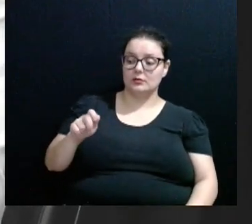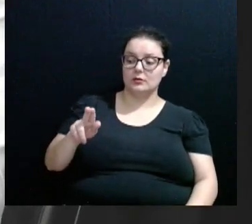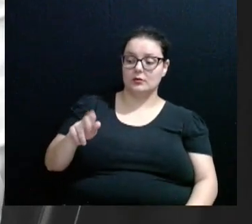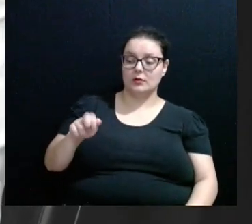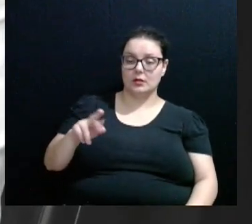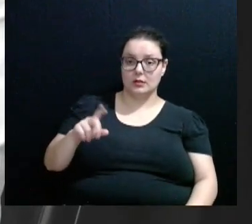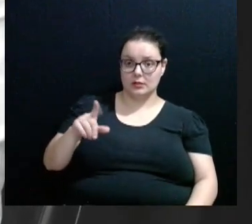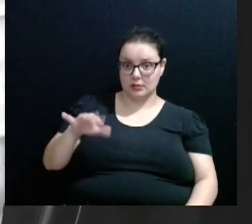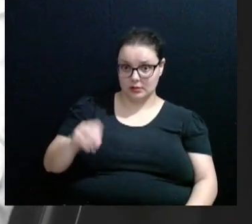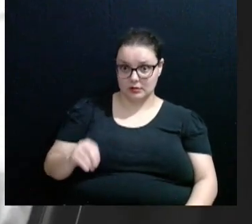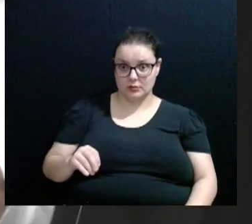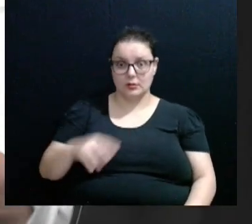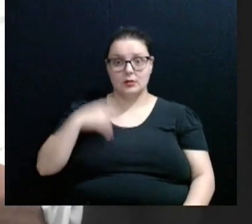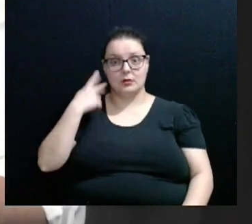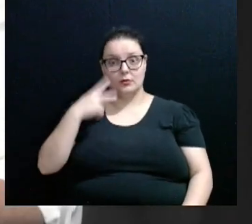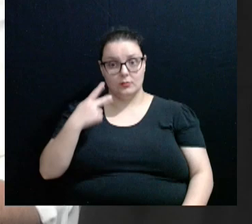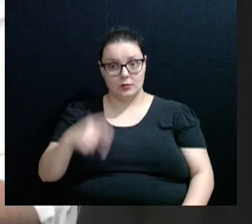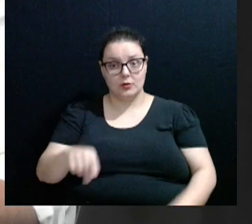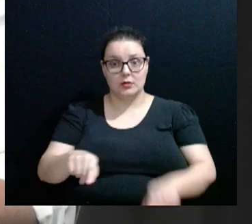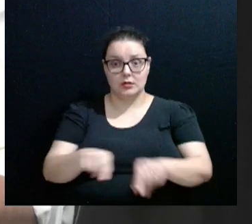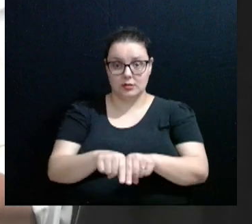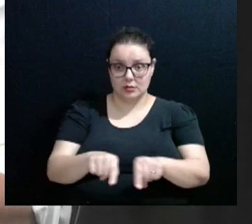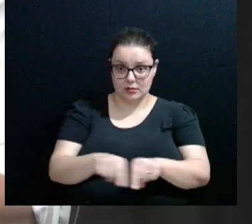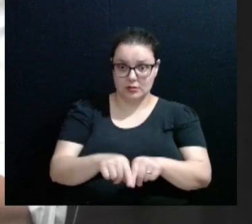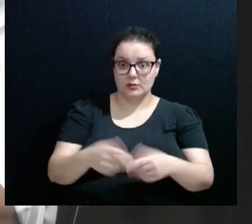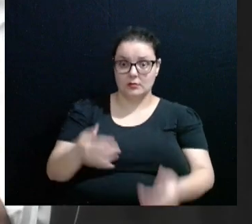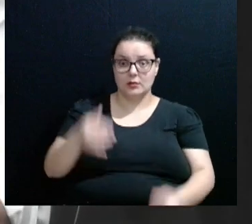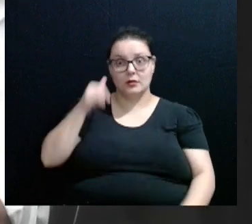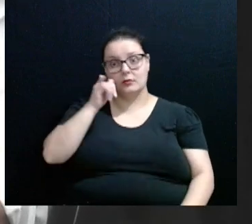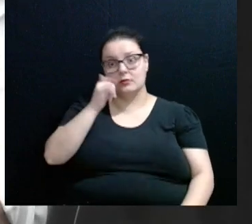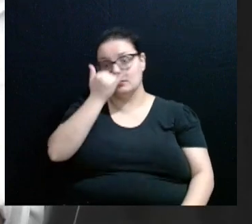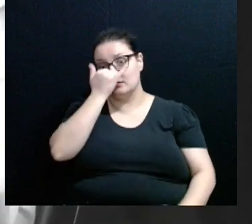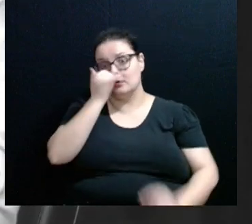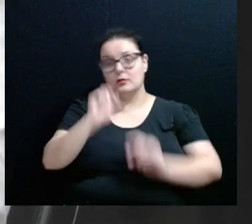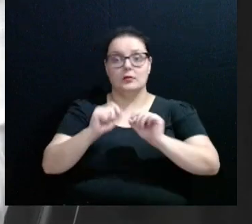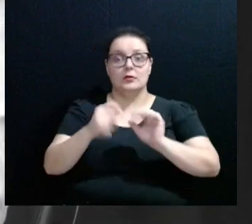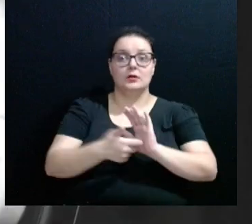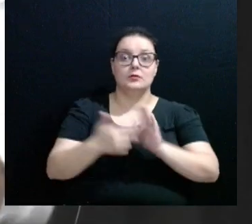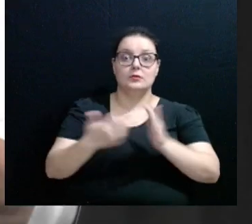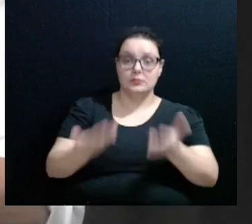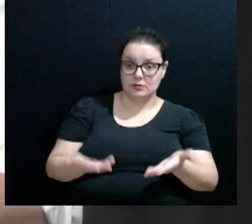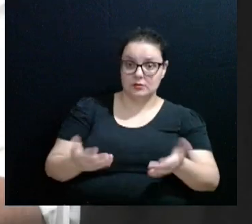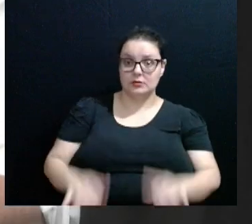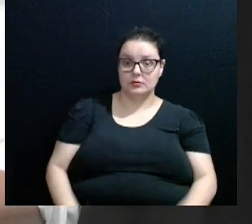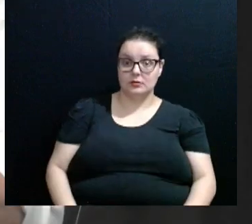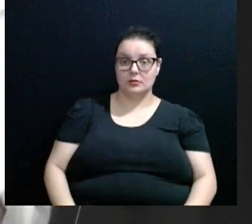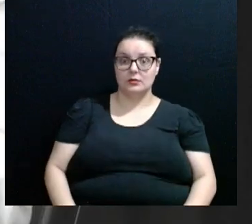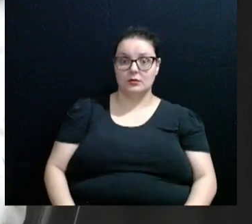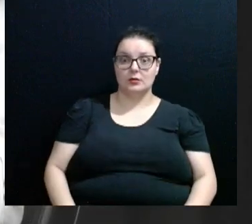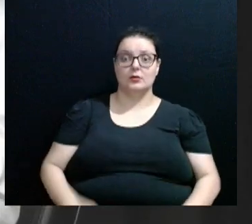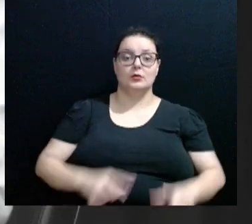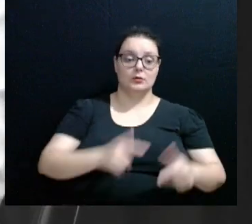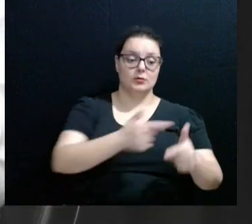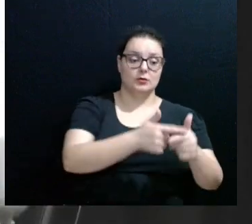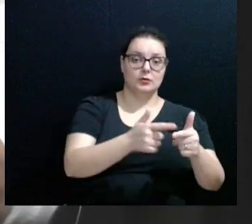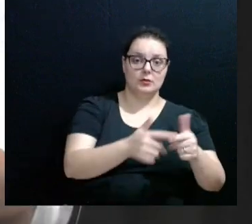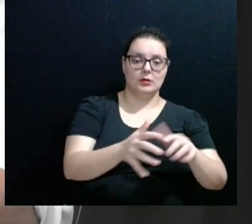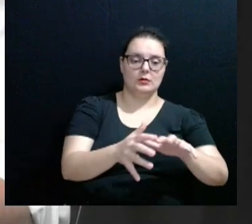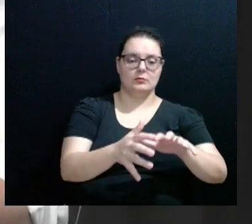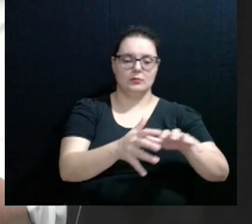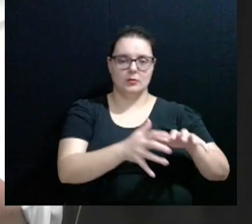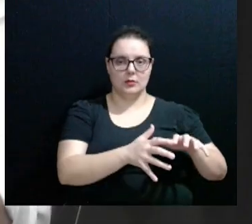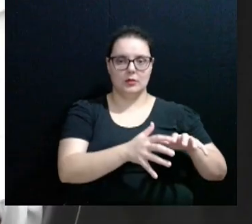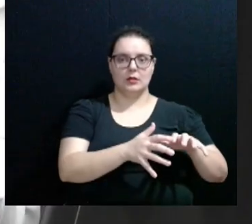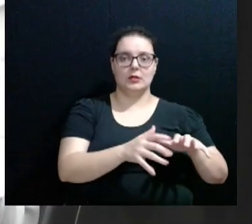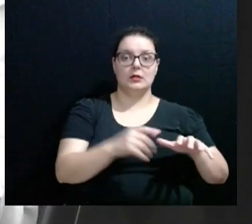são políticas que são preventivas. O que significa isso? Que a gente está tirando os problemas, a gente está antecipando